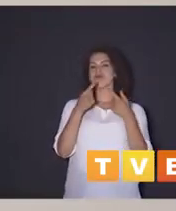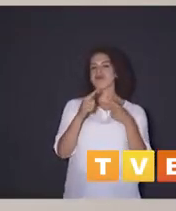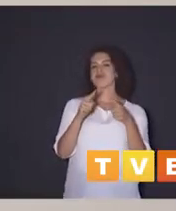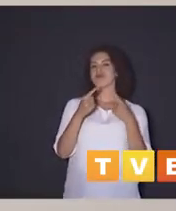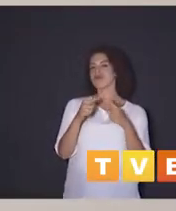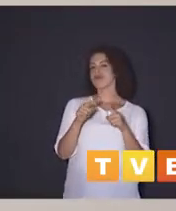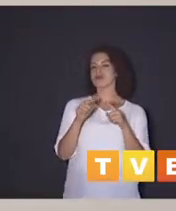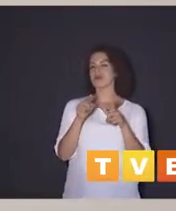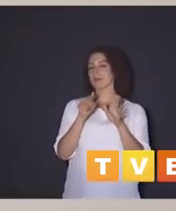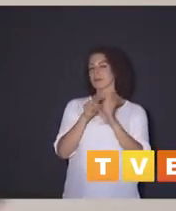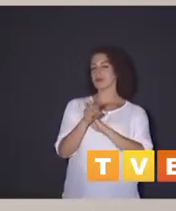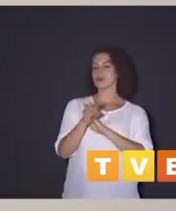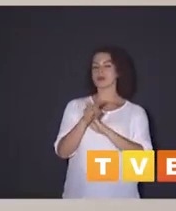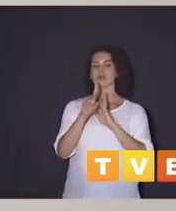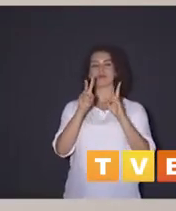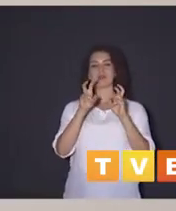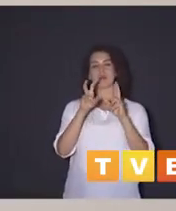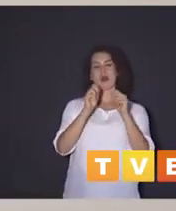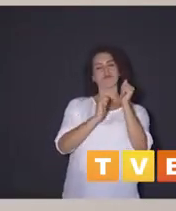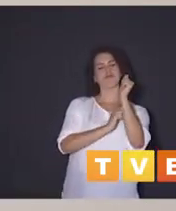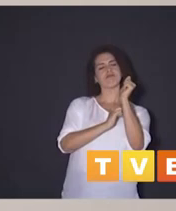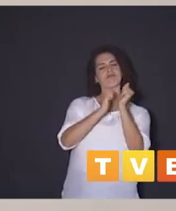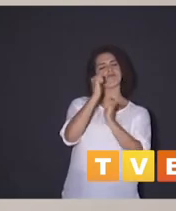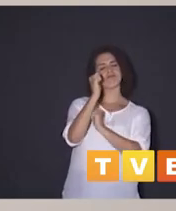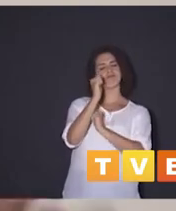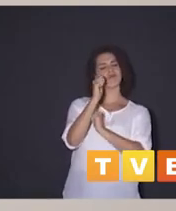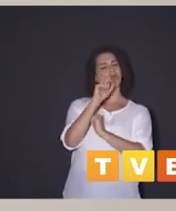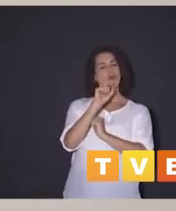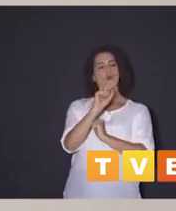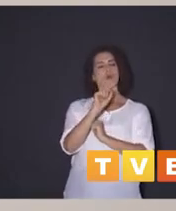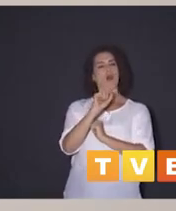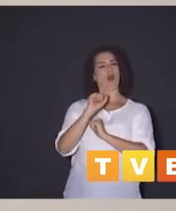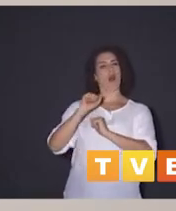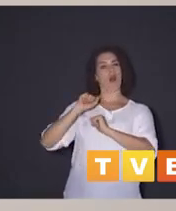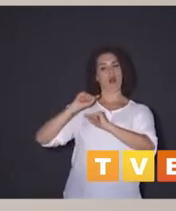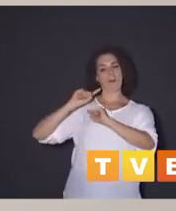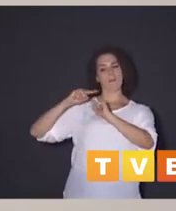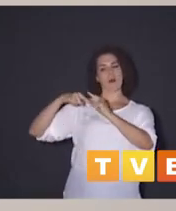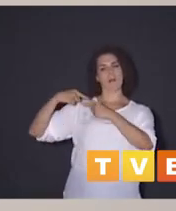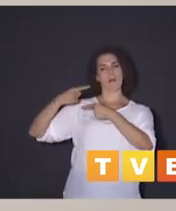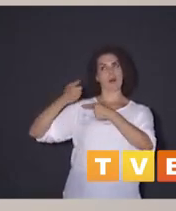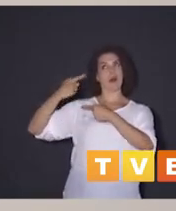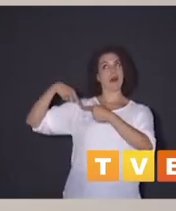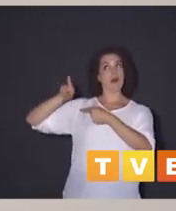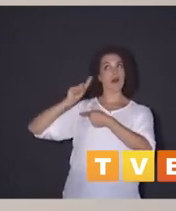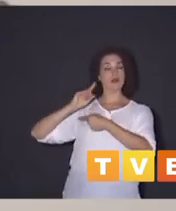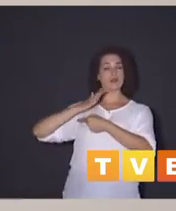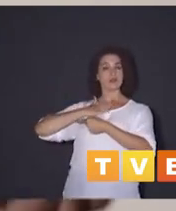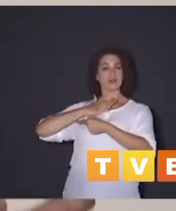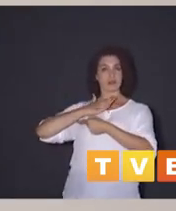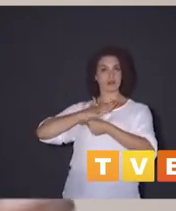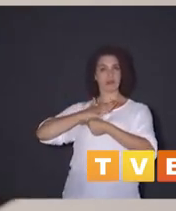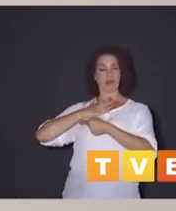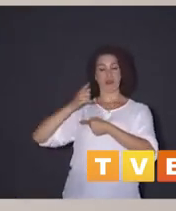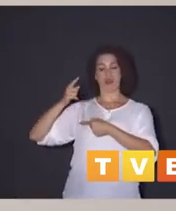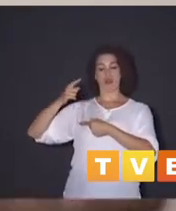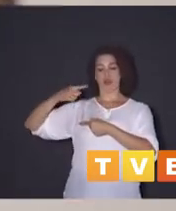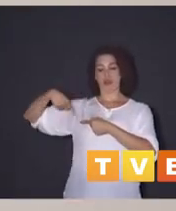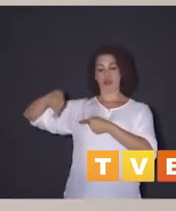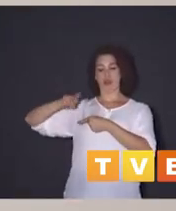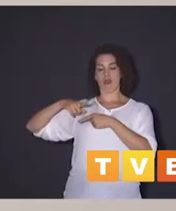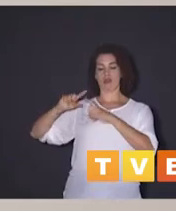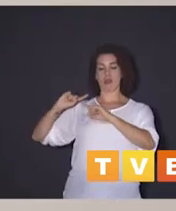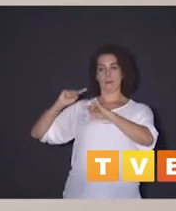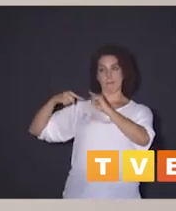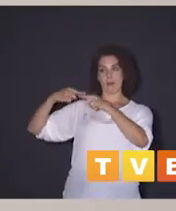a questão da de industrialização ela veio da geração anterior à minha e ela foi consolidada por essa geração e transmitida